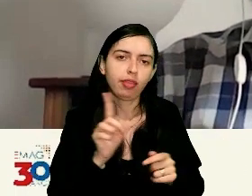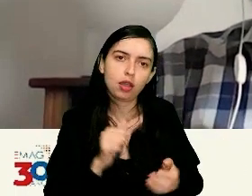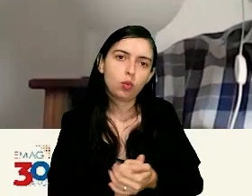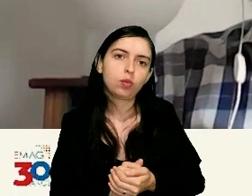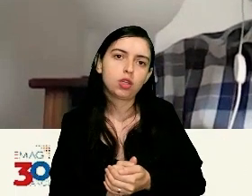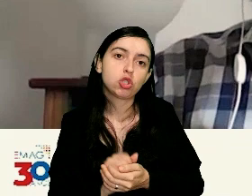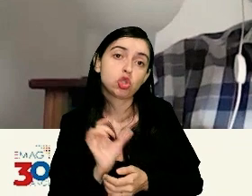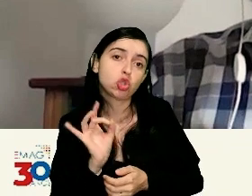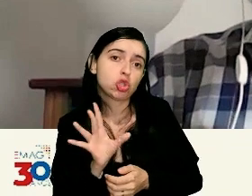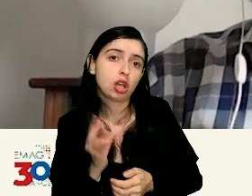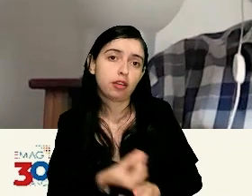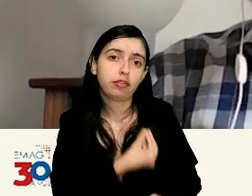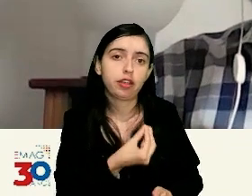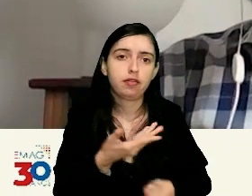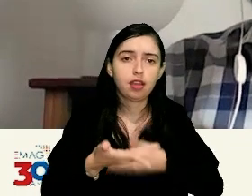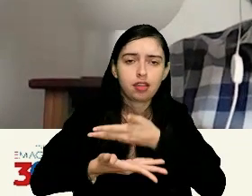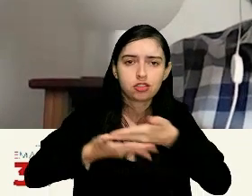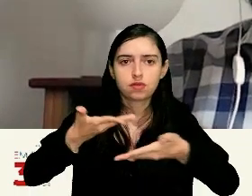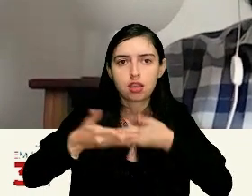diversidade.